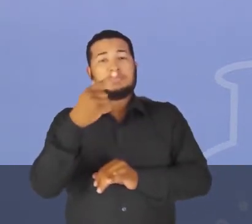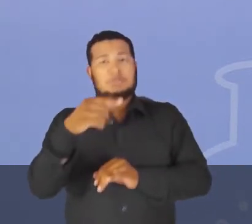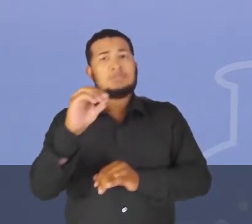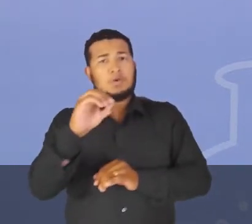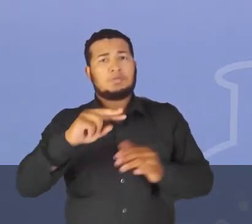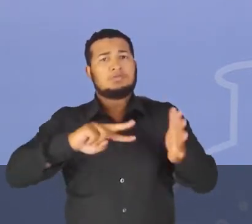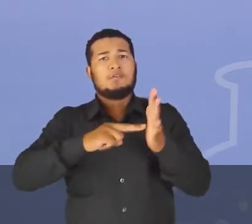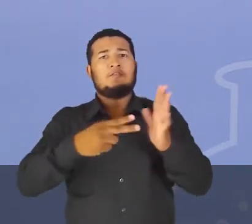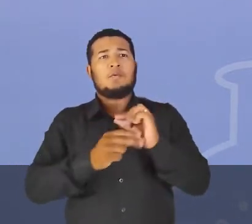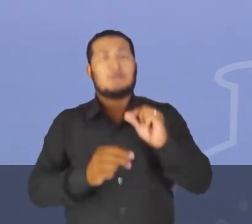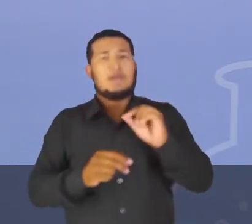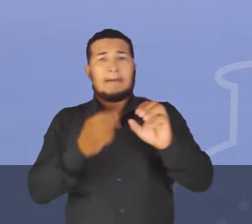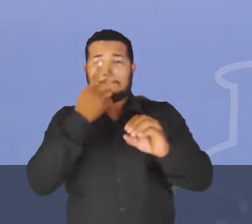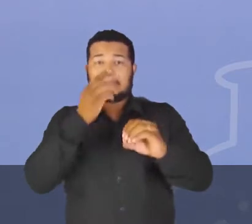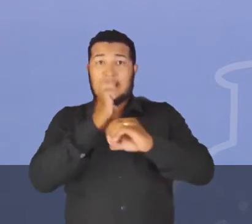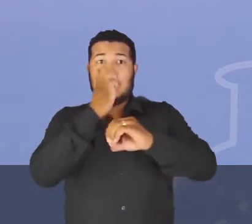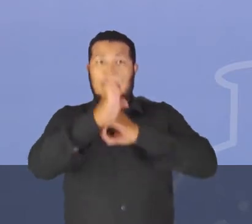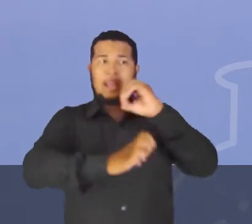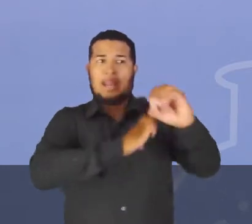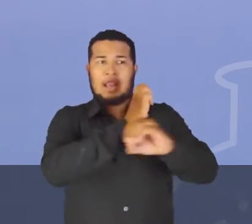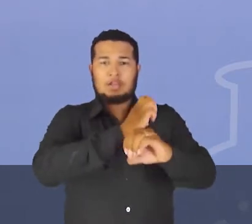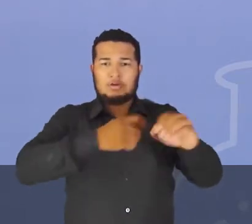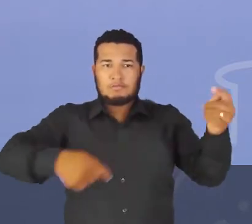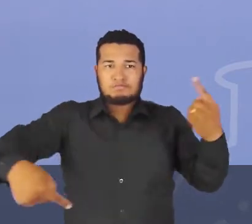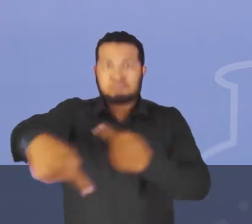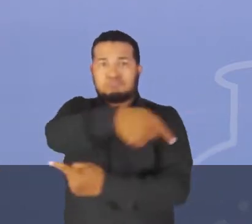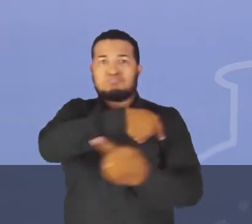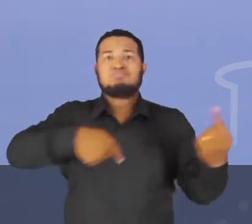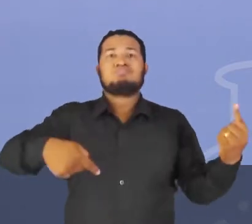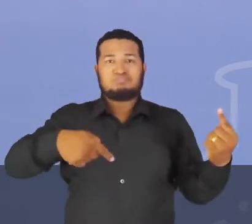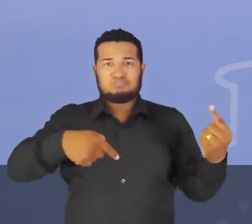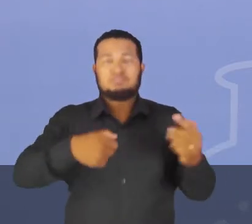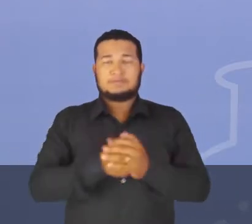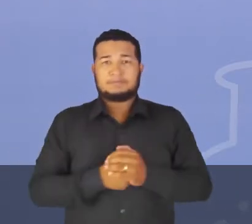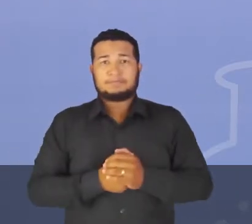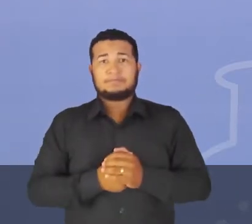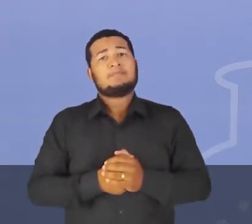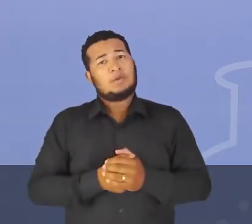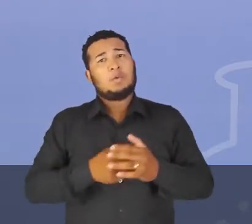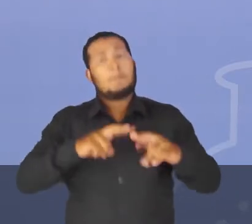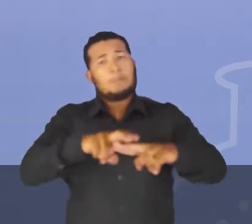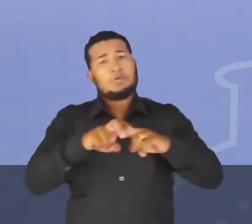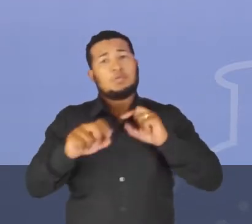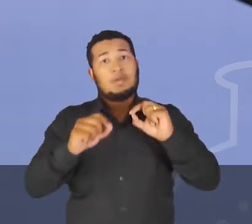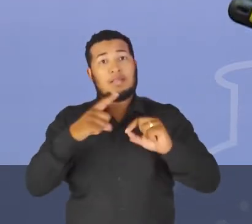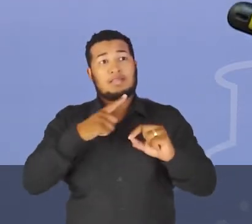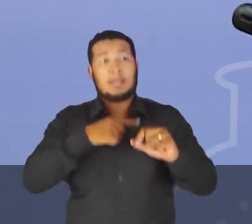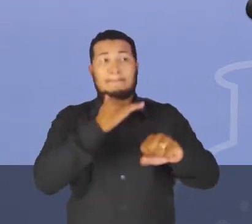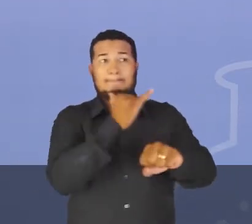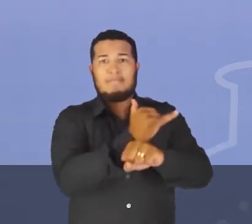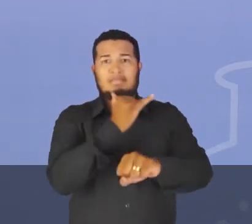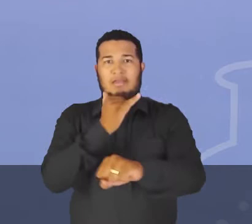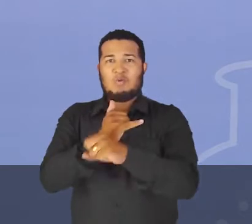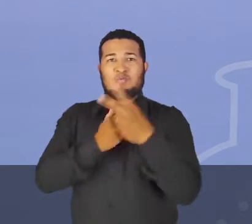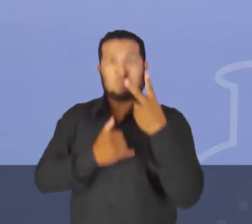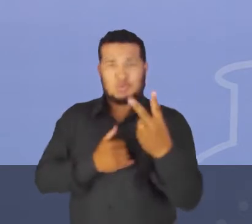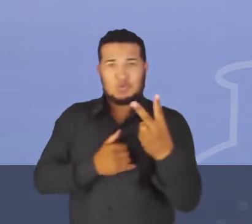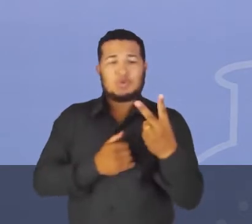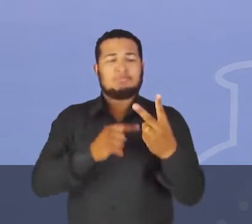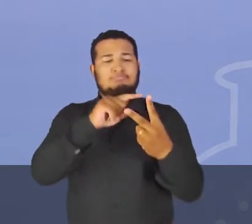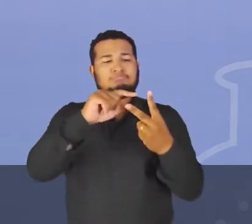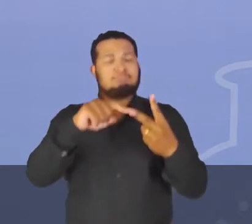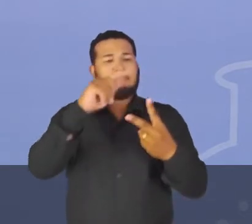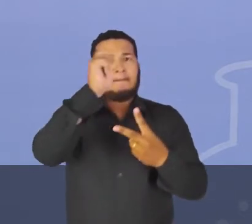há transferência de elétrons. Geralmente as pilhas são formadas por metais. Então a gente vai ter dois metais com